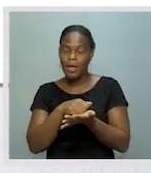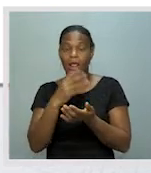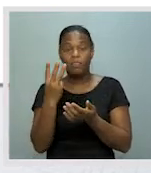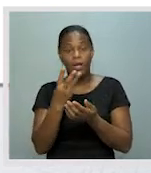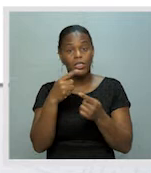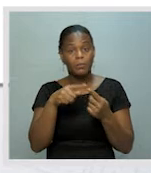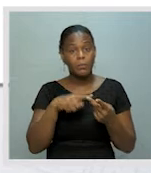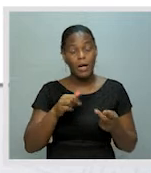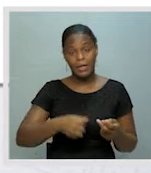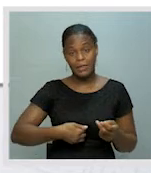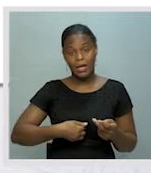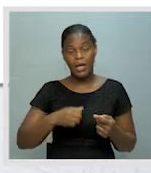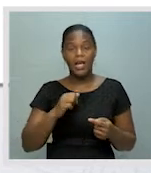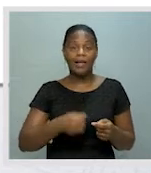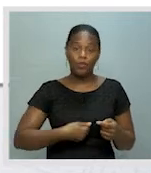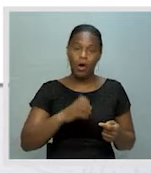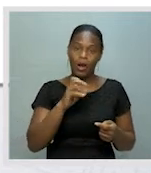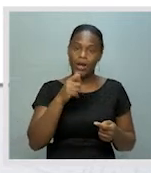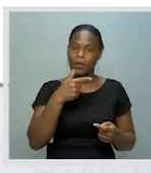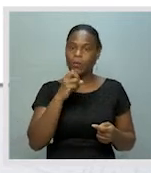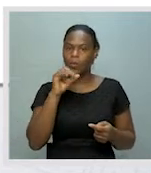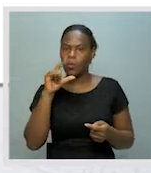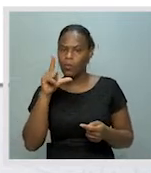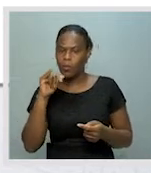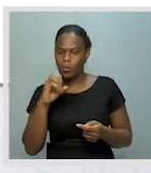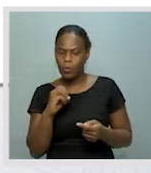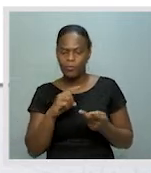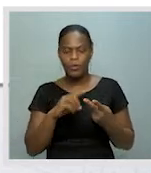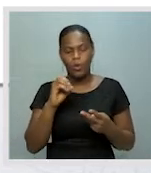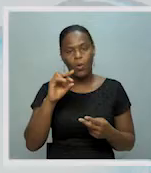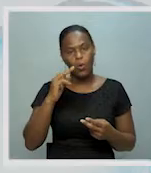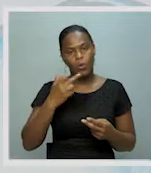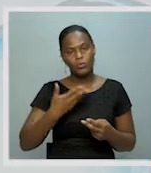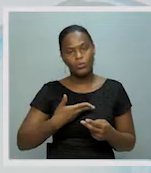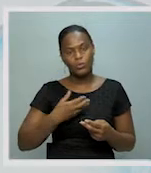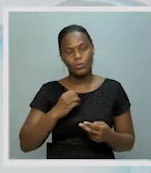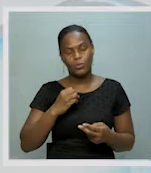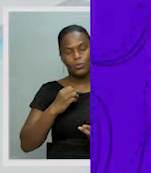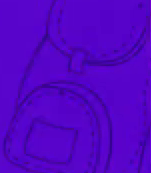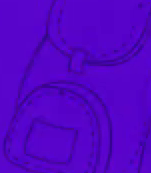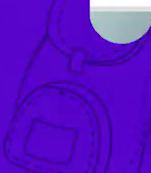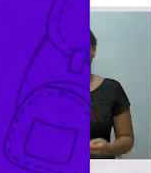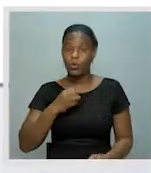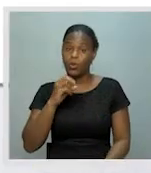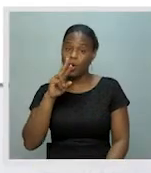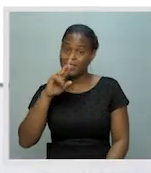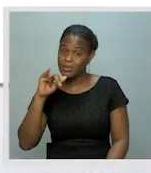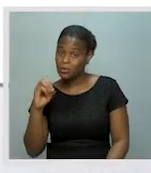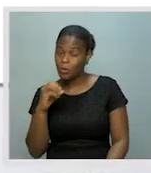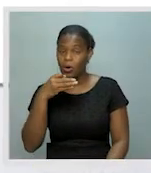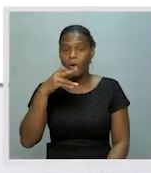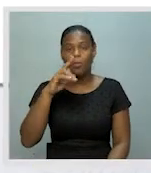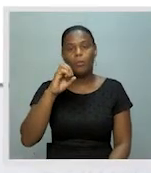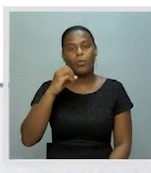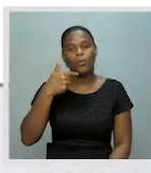3 vertentes do cristianismo: catolicismo, ortodoxismo e protestantismo, ok? Vamos ao